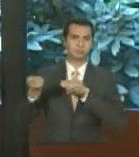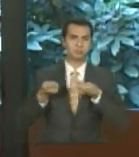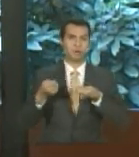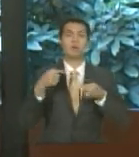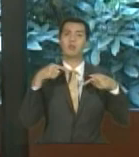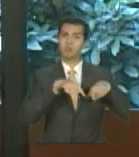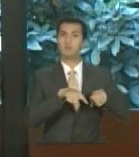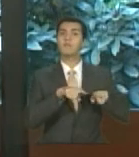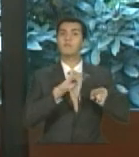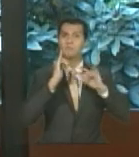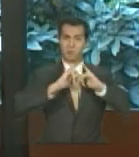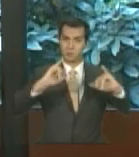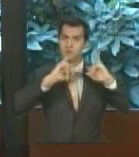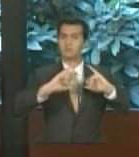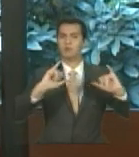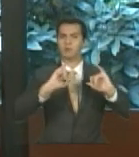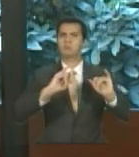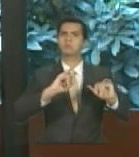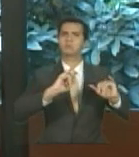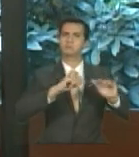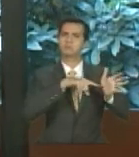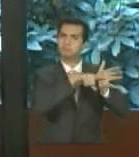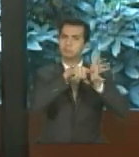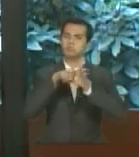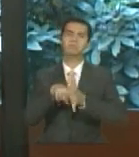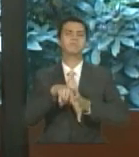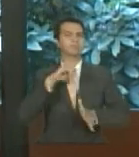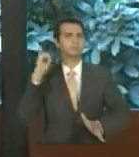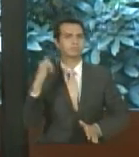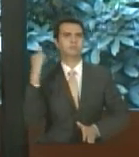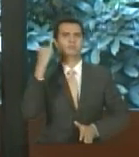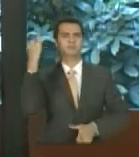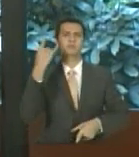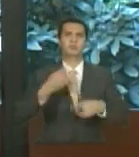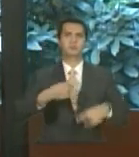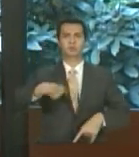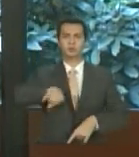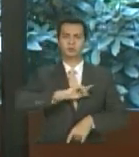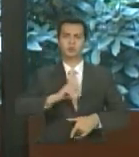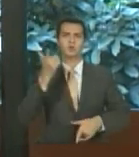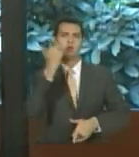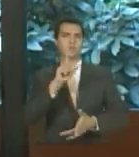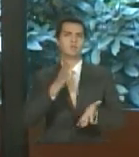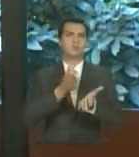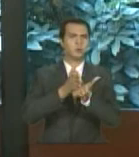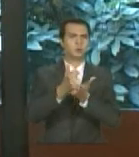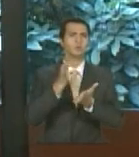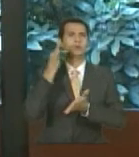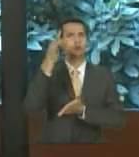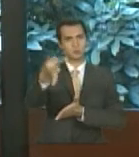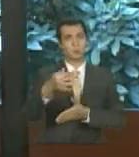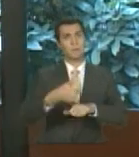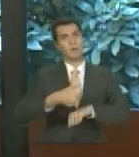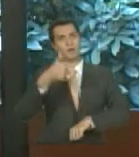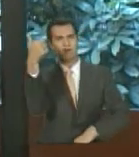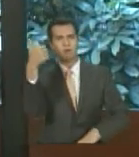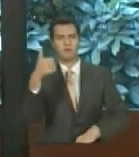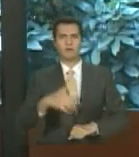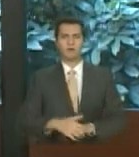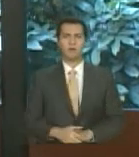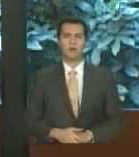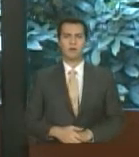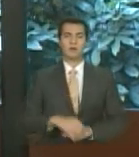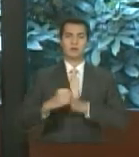importantes, como eu já disse, para a adequação de alguns rumos e para a consolidação de tantos outros. Nesse ano também a gente vai